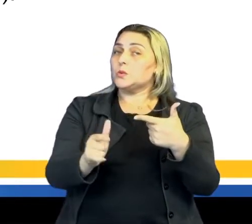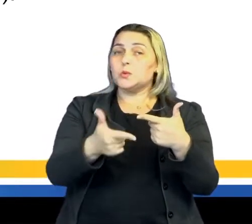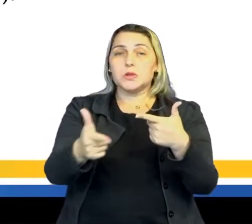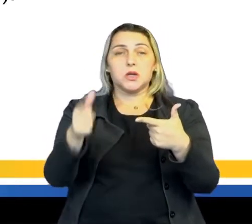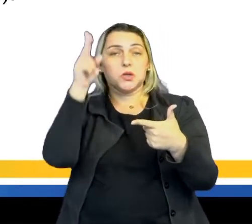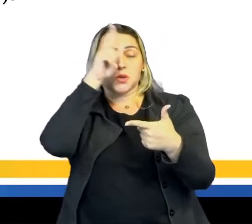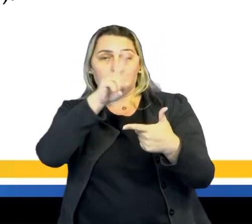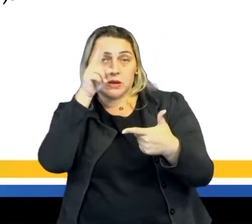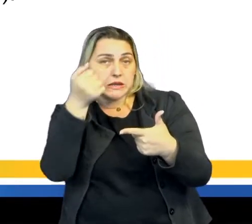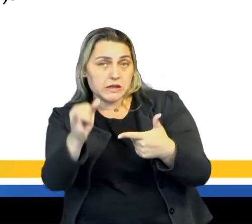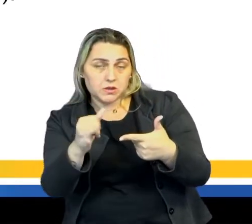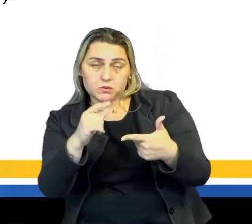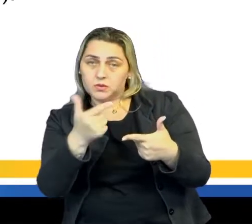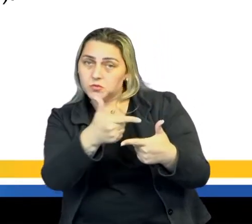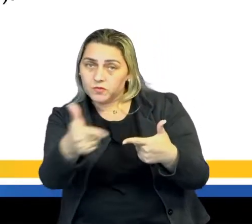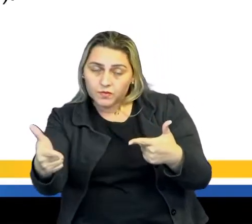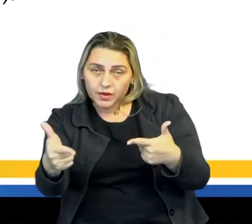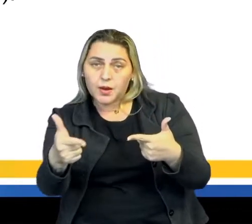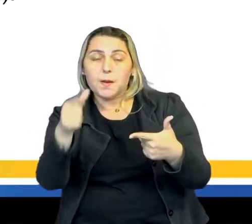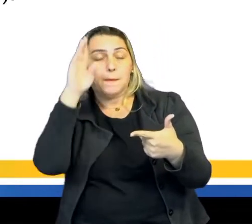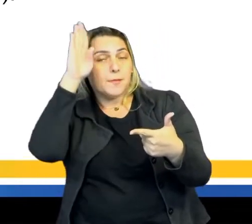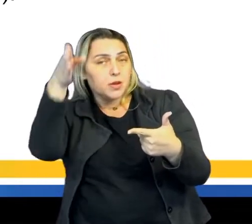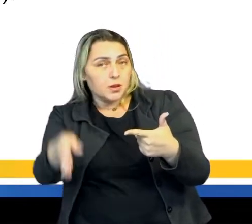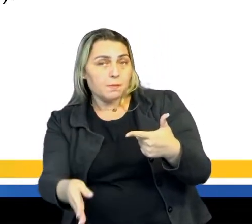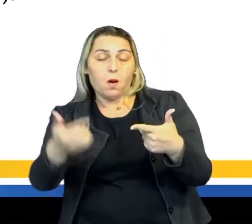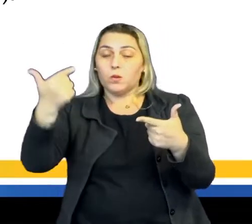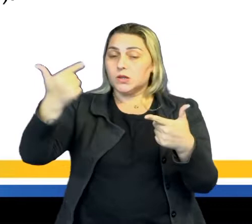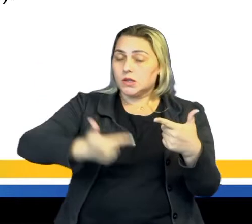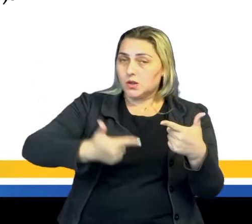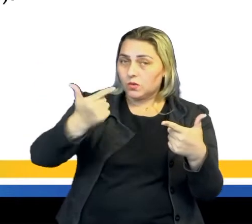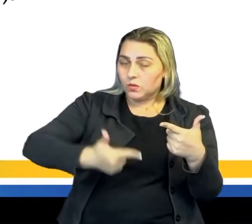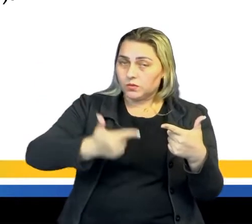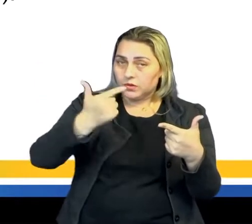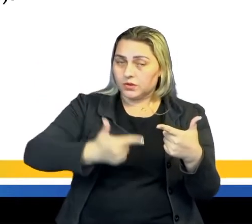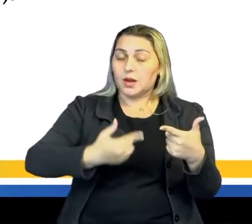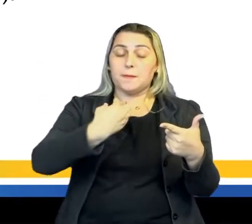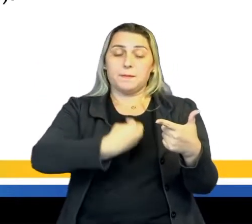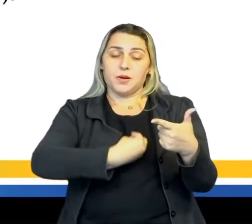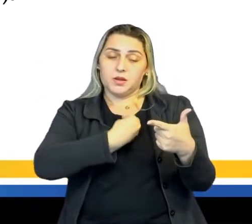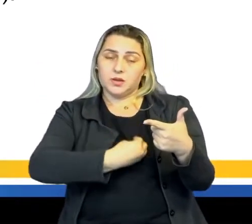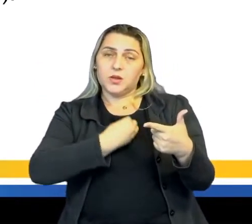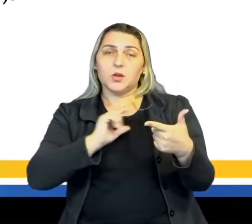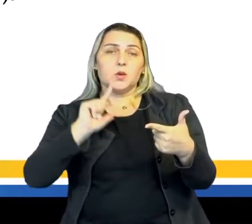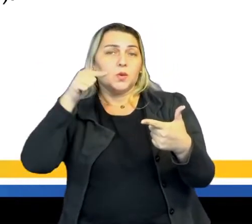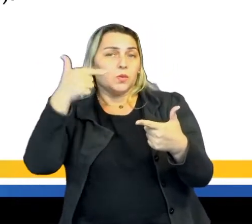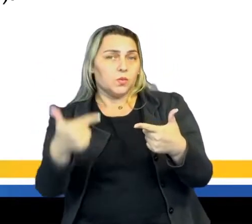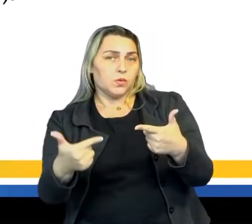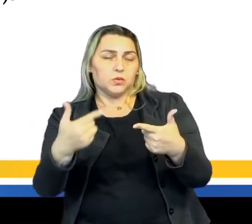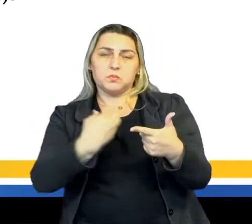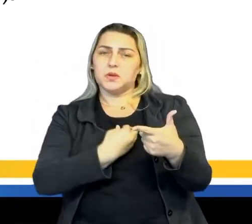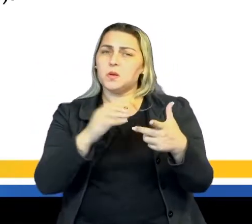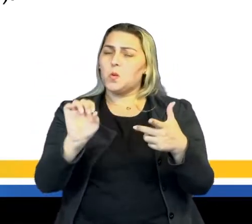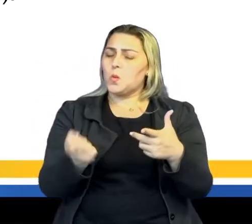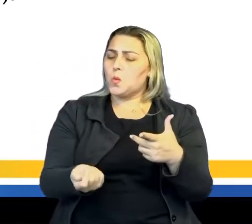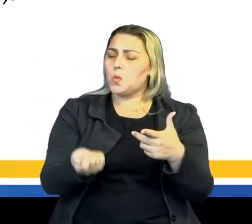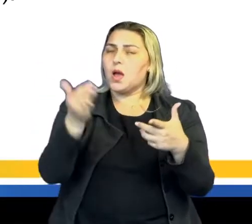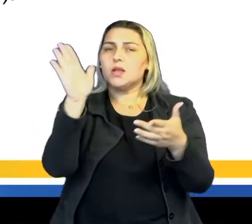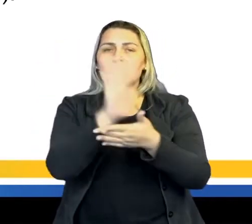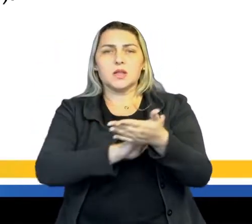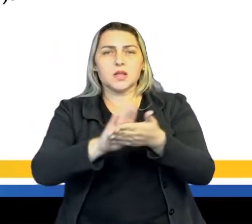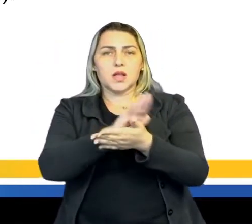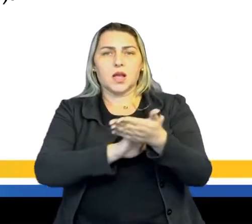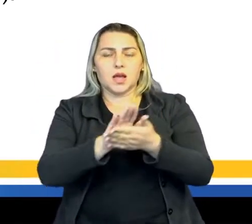não há história. Pode ser principal ou secundário, protagonista e o antagonista,